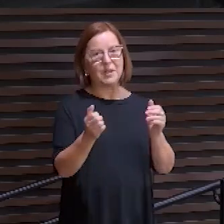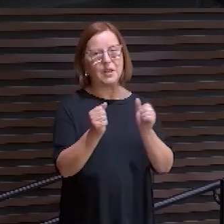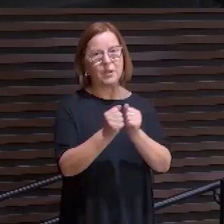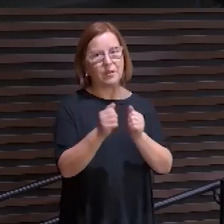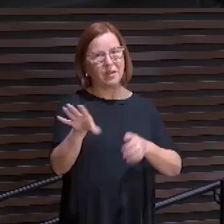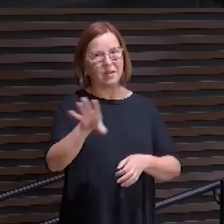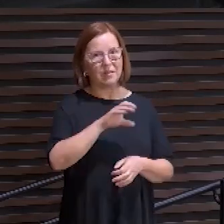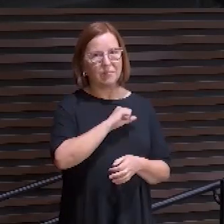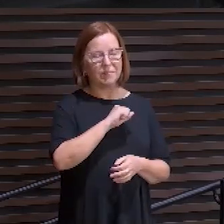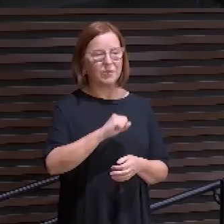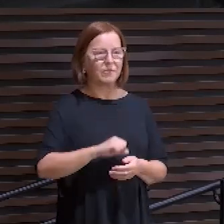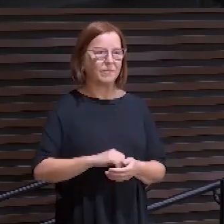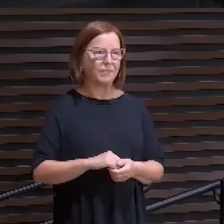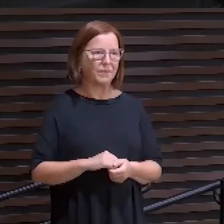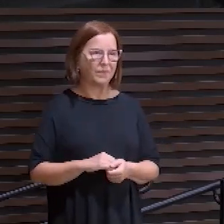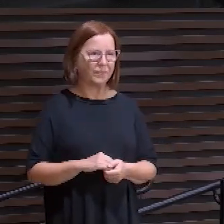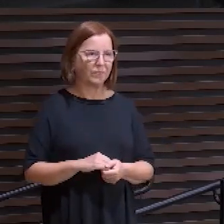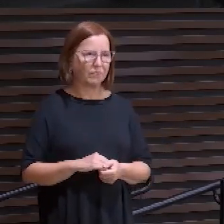O